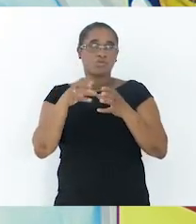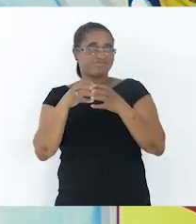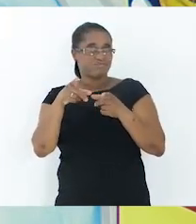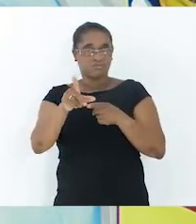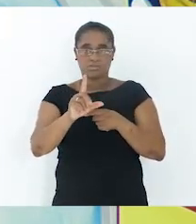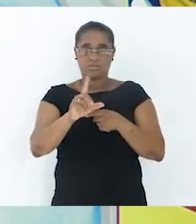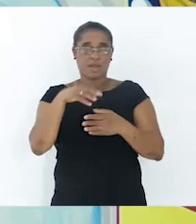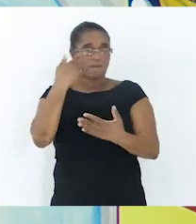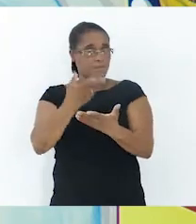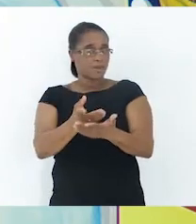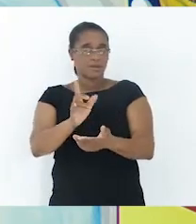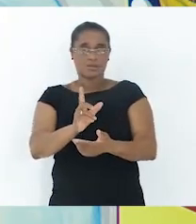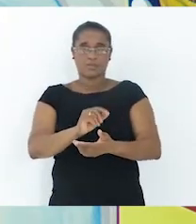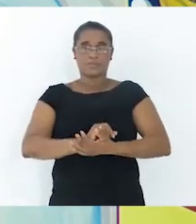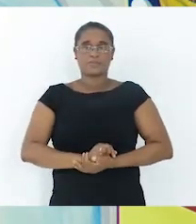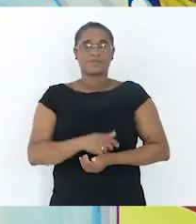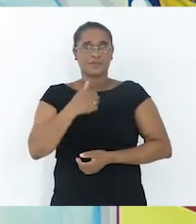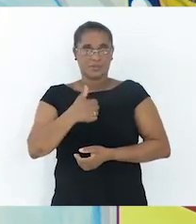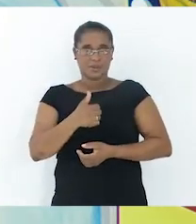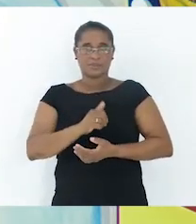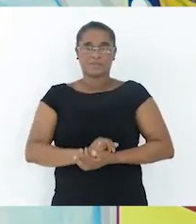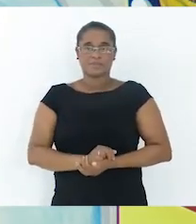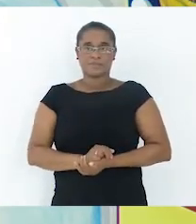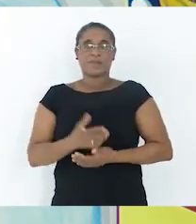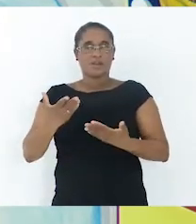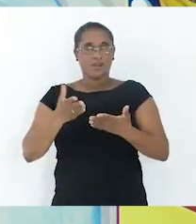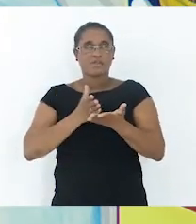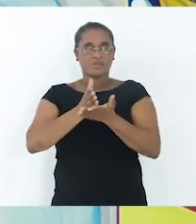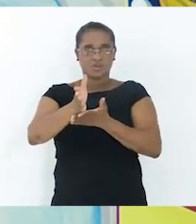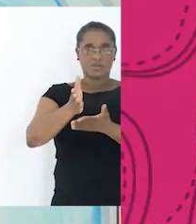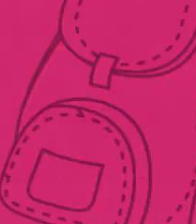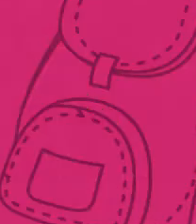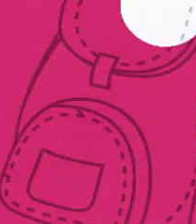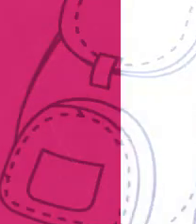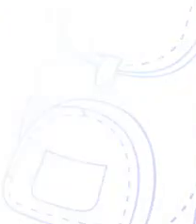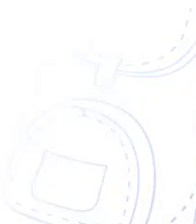se aplica. Tá certo? Vamos prosseguir.